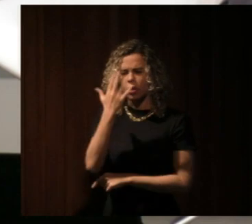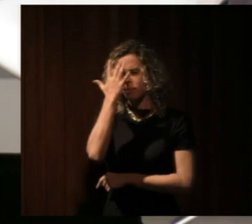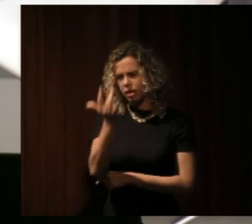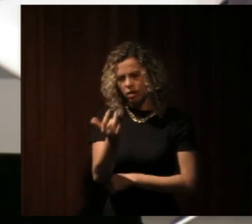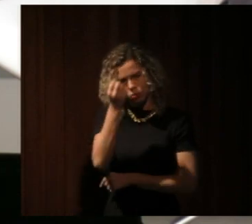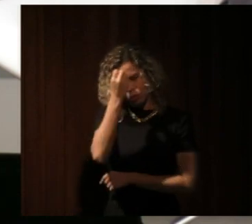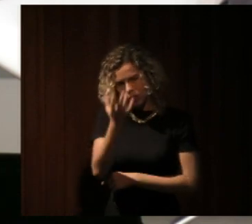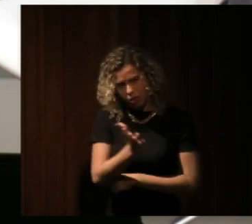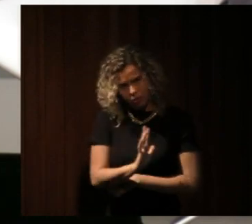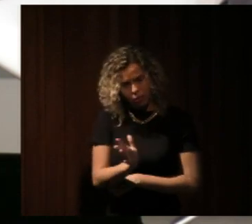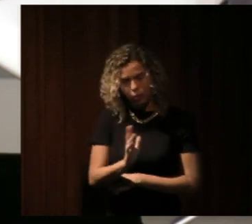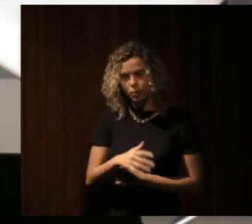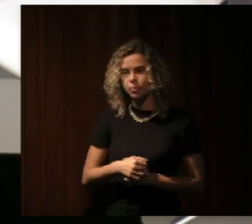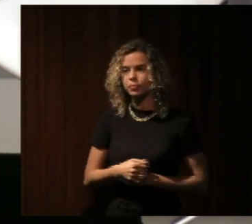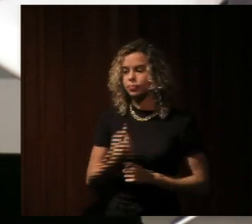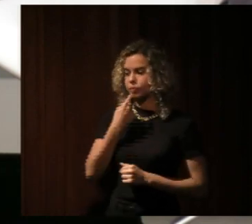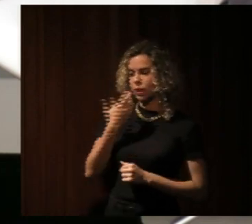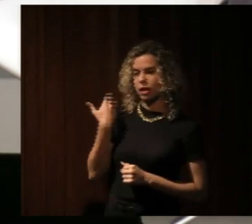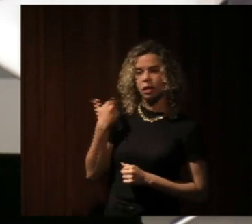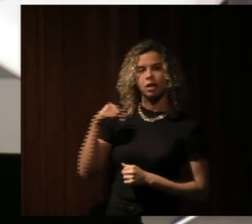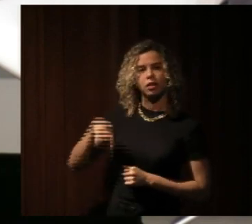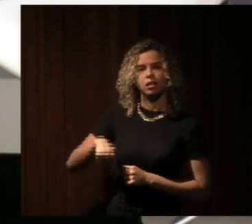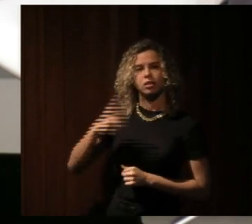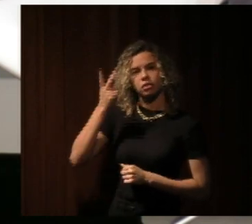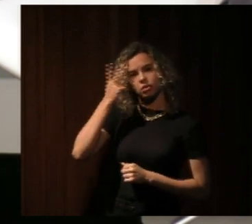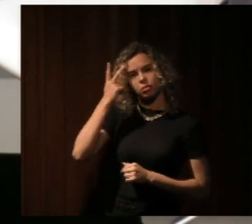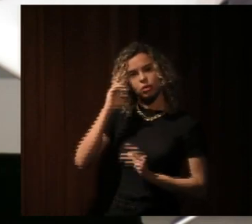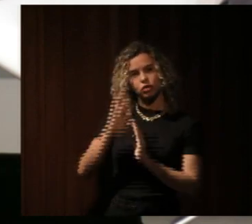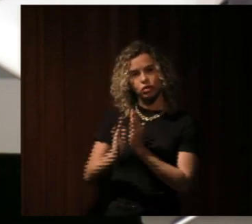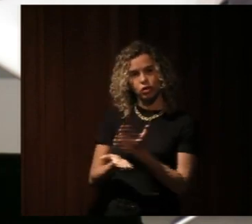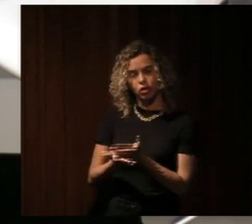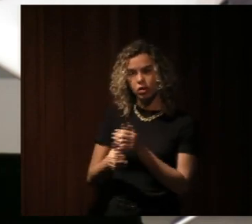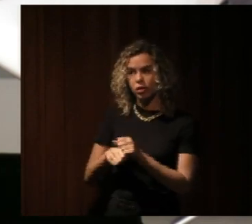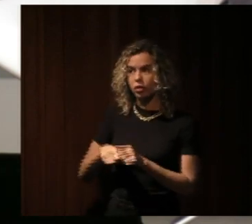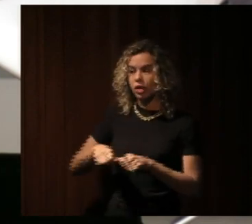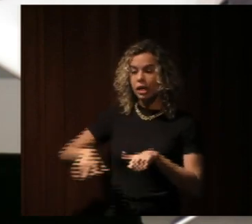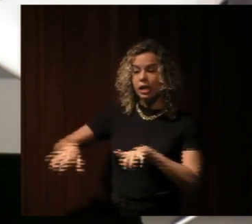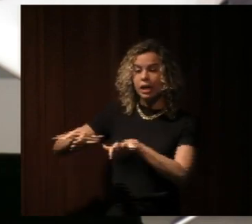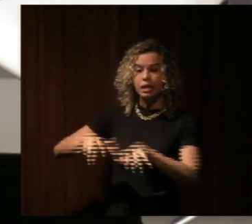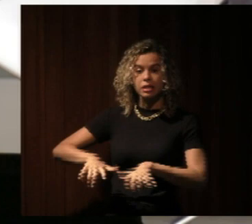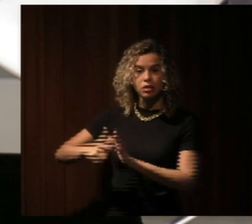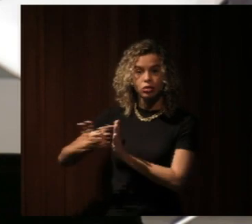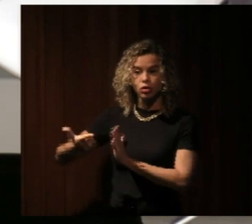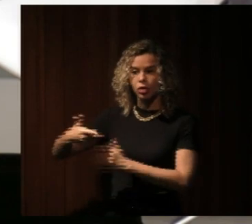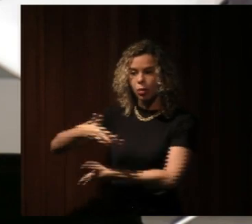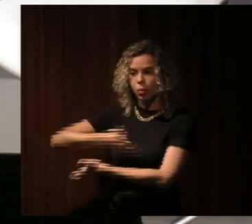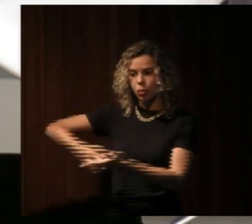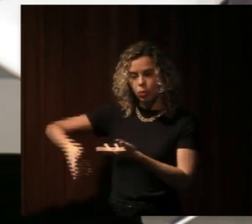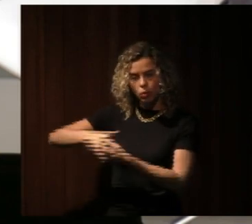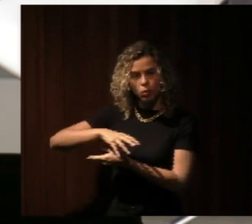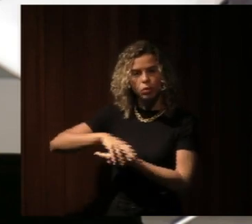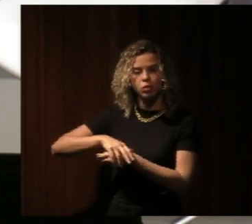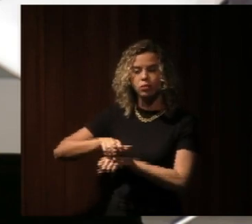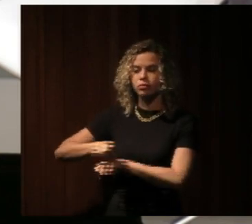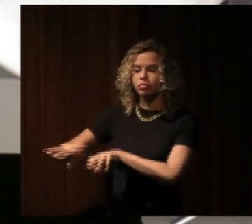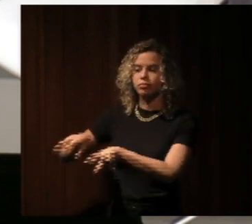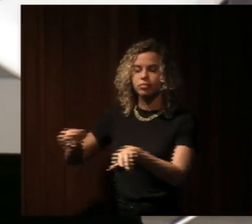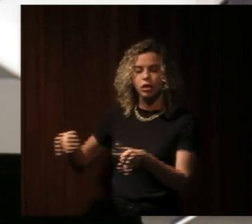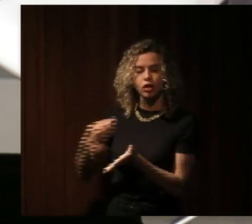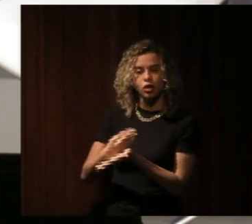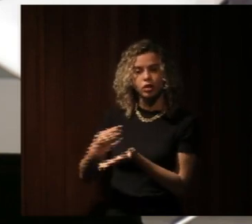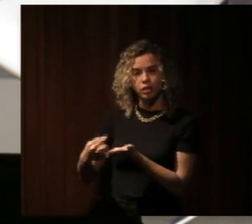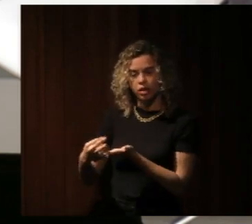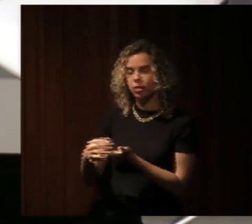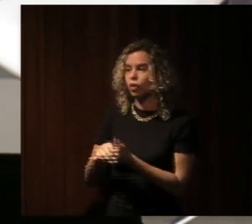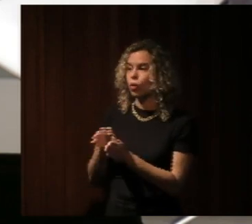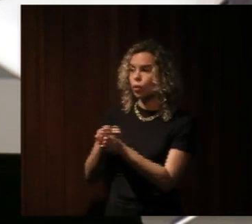me recordo muito bem do ataque aqui na escola em São Paulo e ele circulou dentro da redação do Globo eh foi levado ao conselho